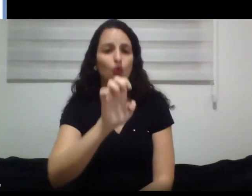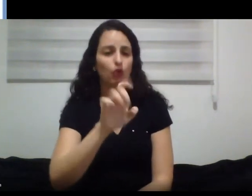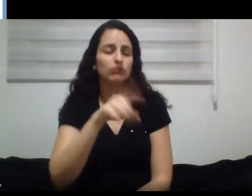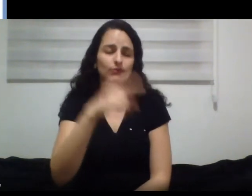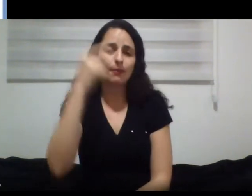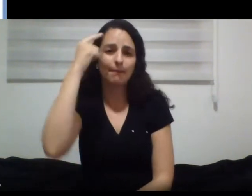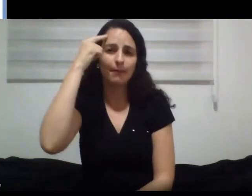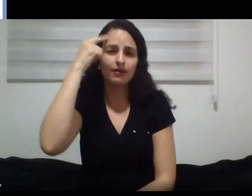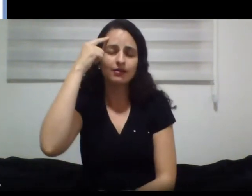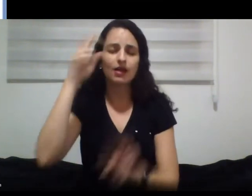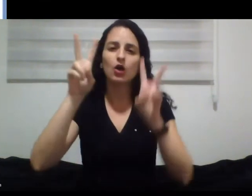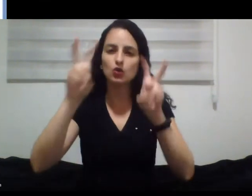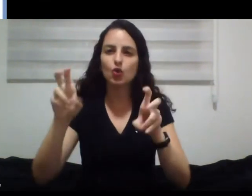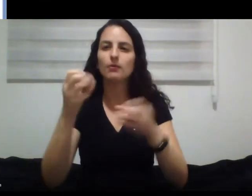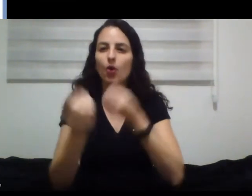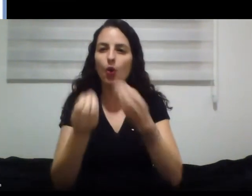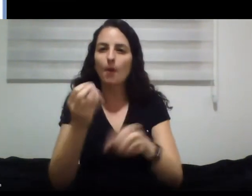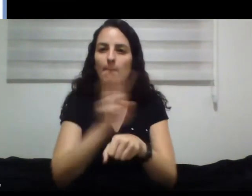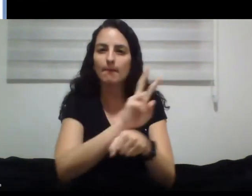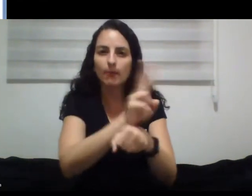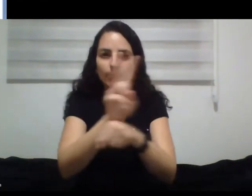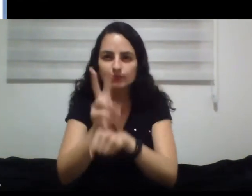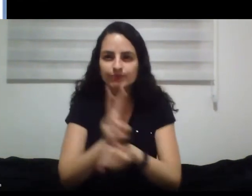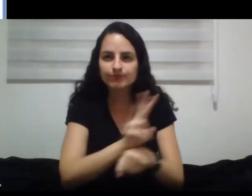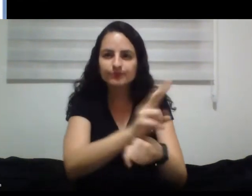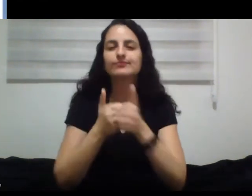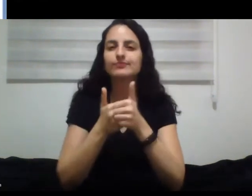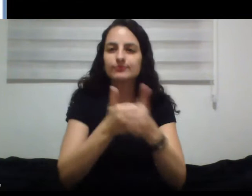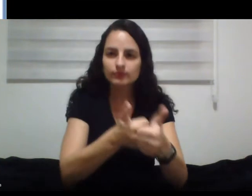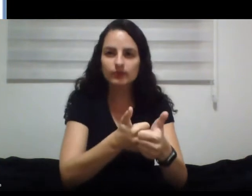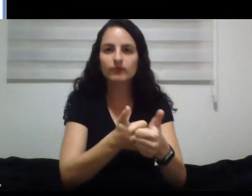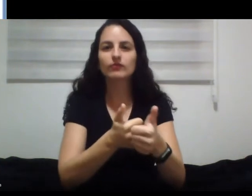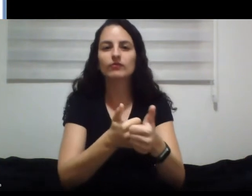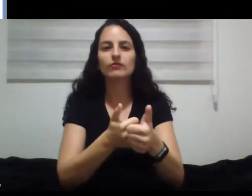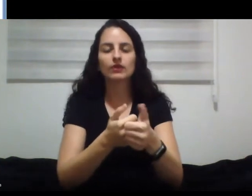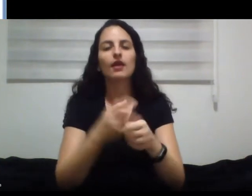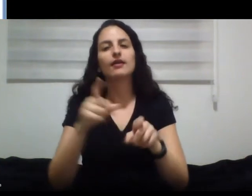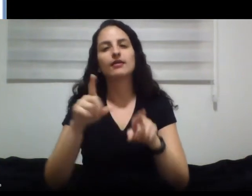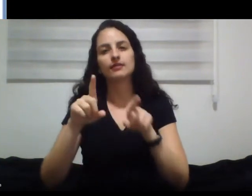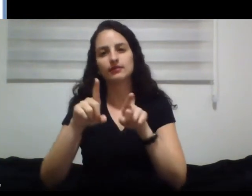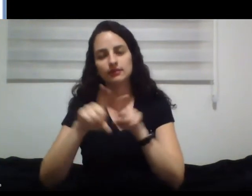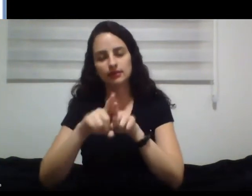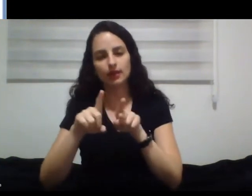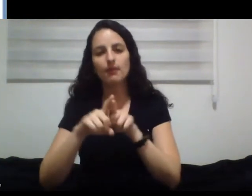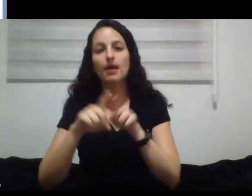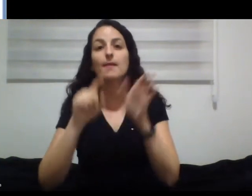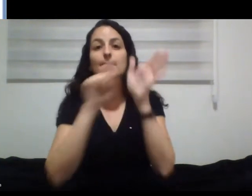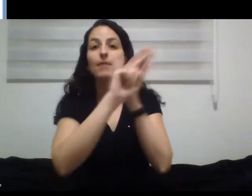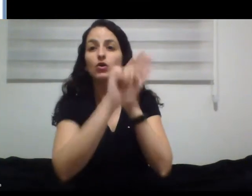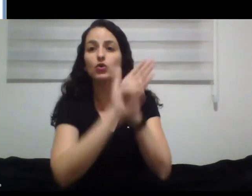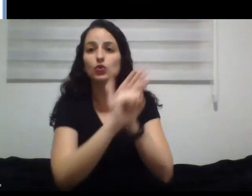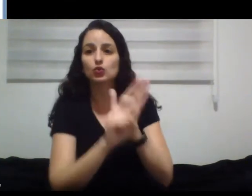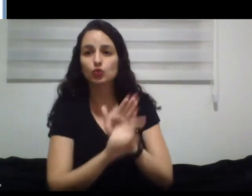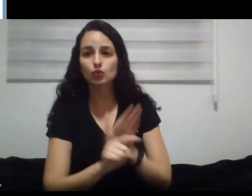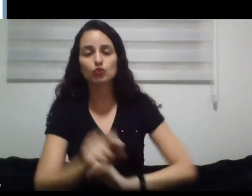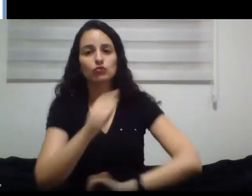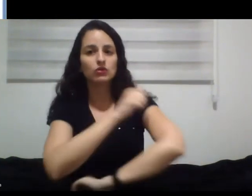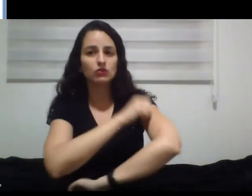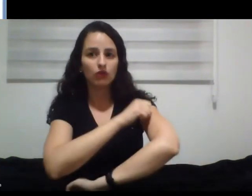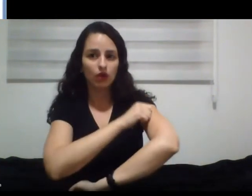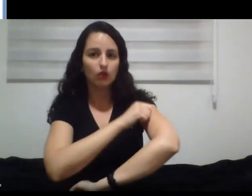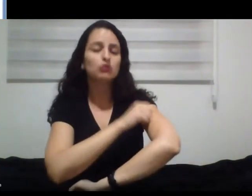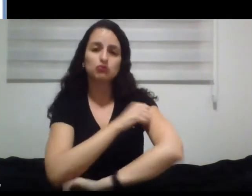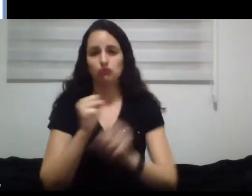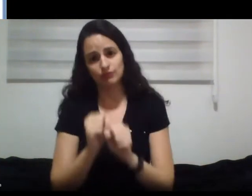Eu recomendaria que houvesse auxílios e apoios e engajamentos,